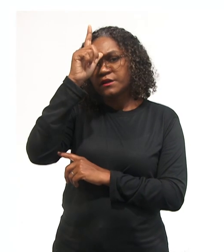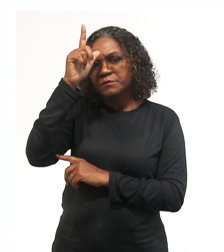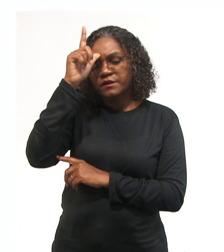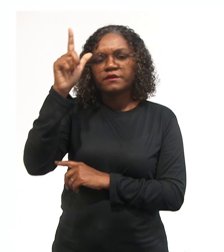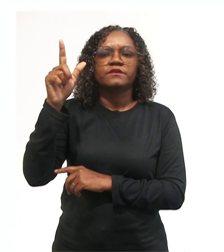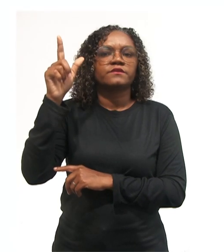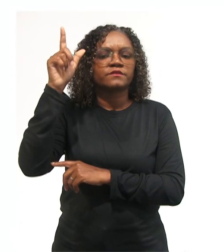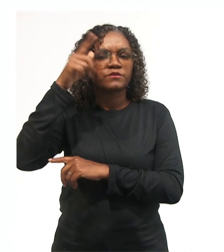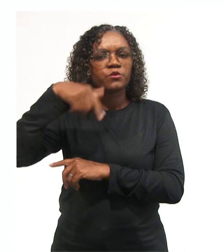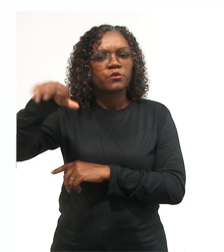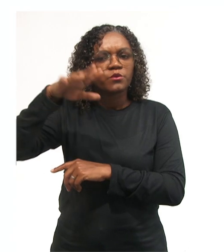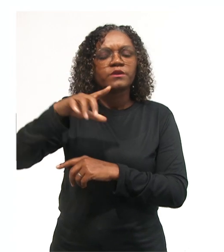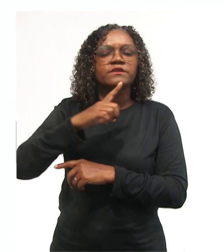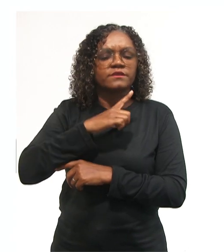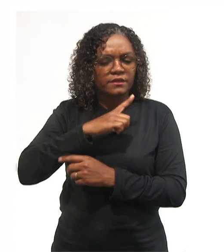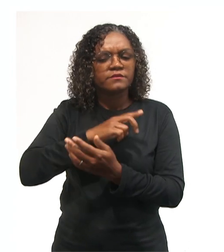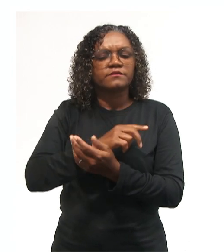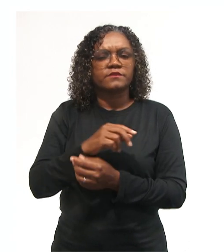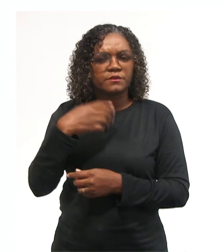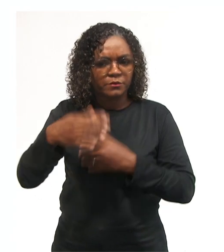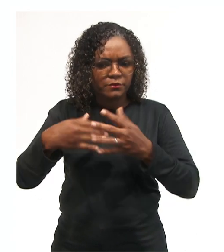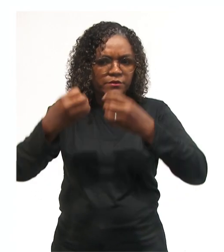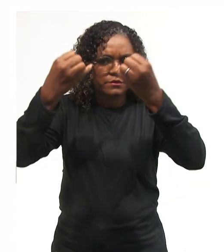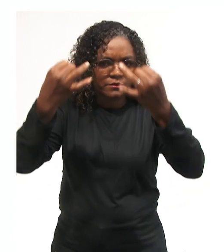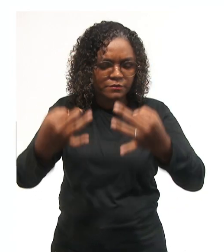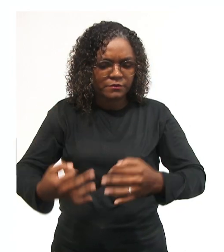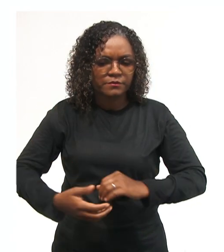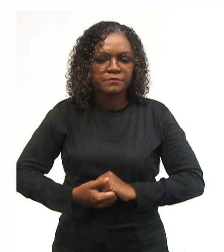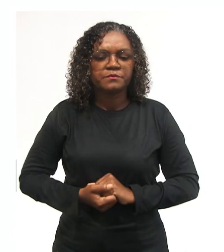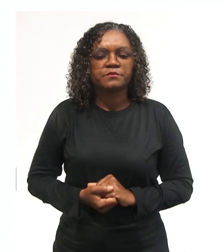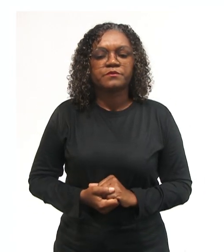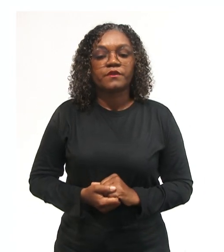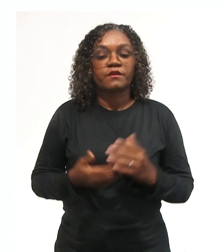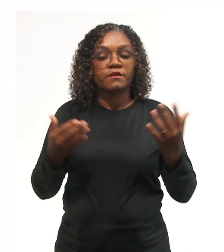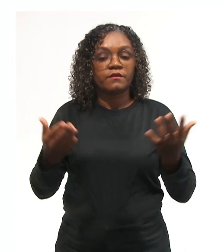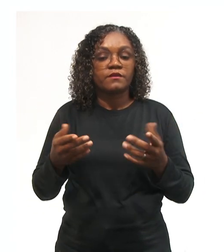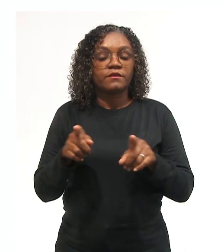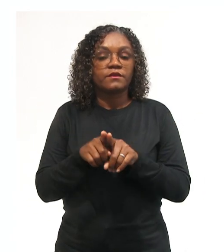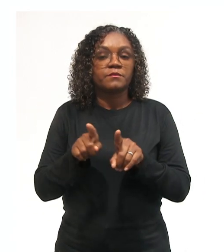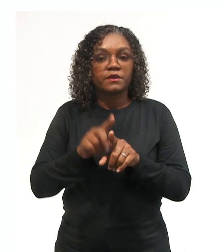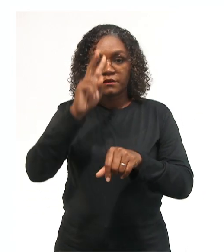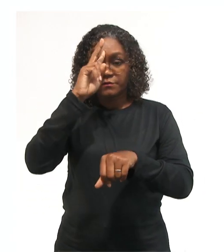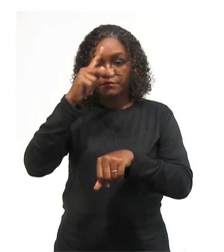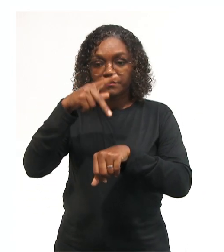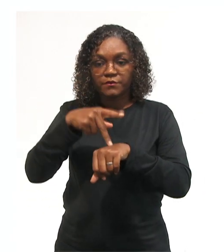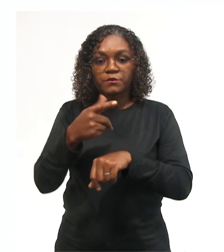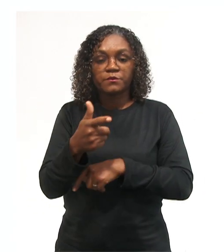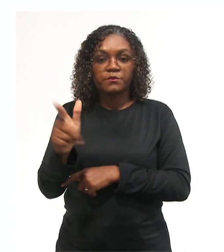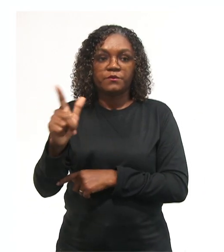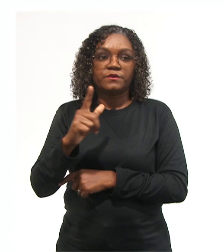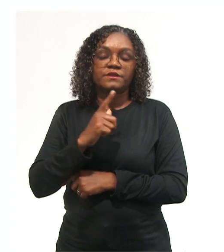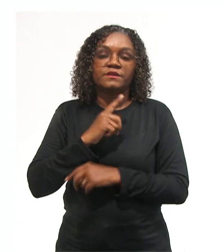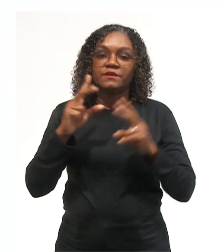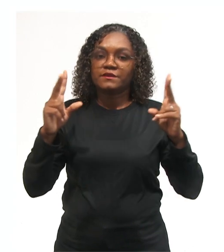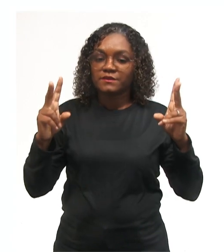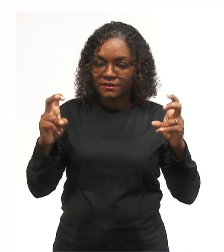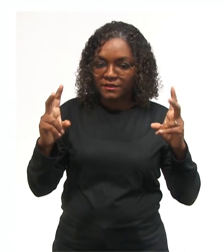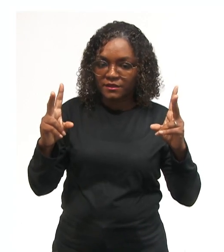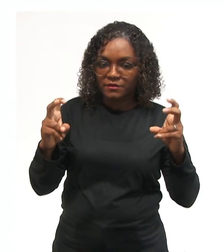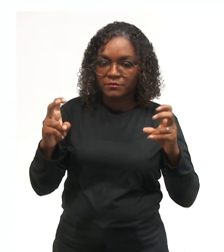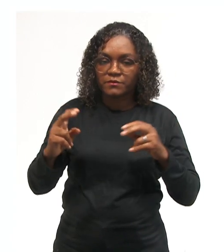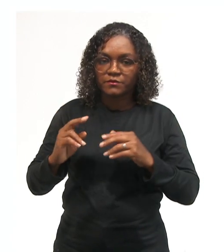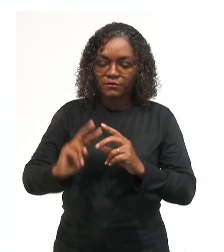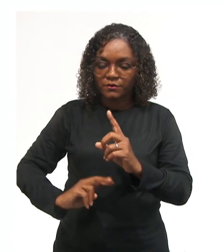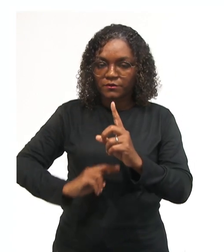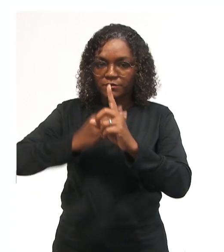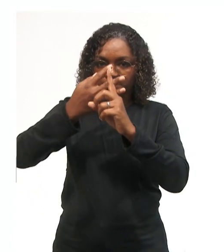com vocês, lá eu explico em detalhes. E aí nós utilizaremos alguns teóricos para a explicação dessa tendência do